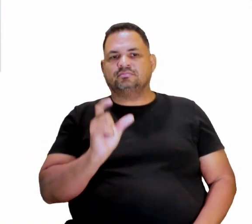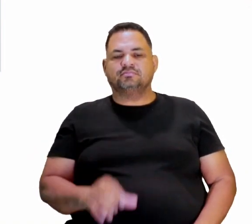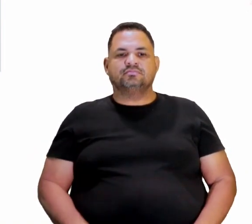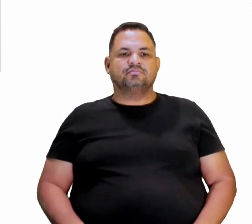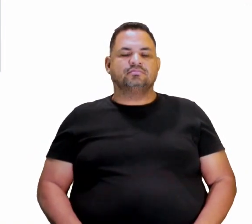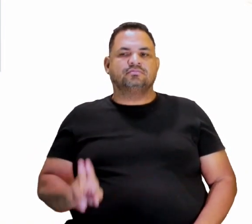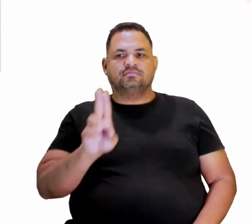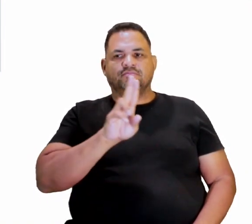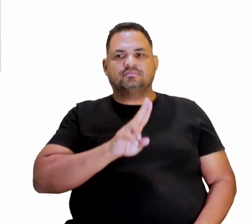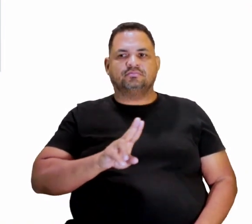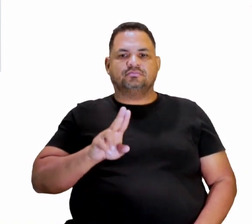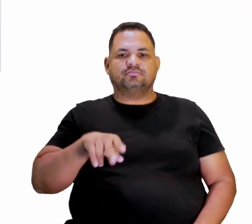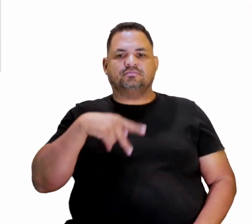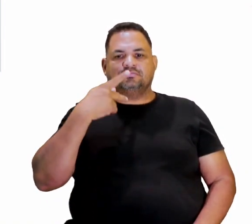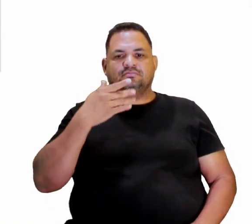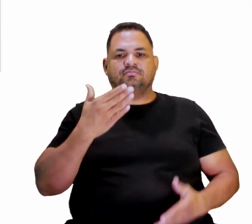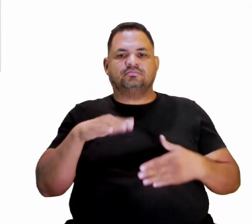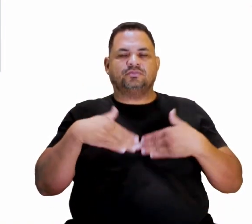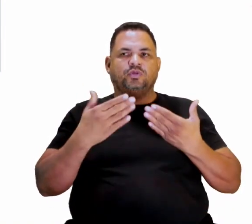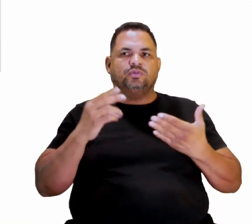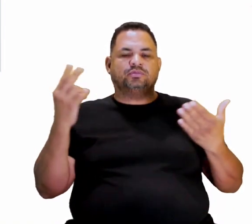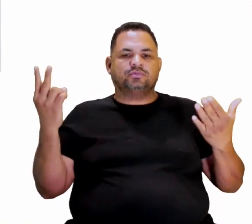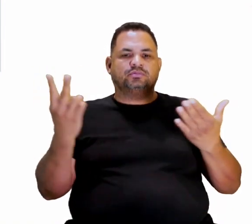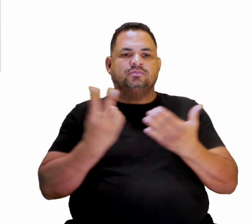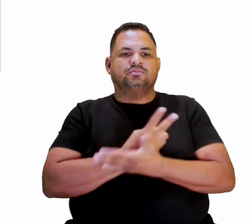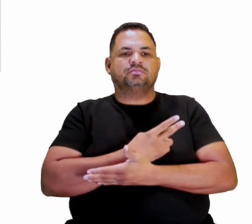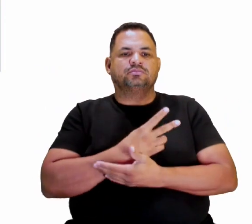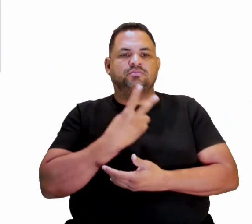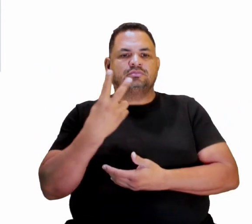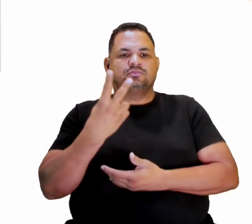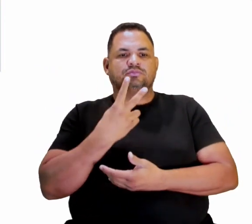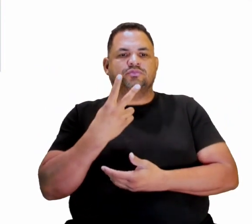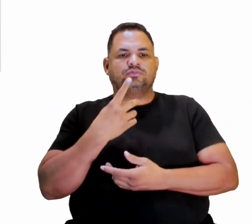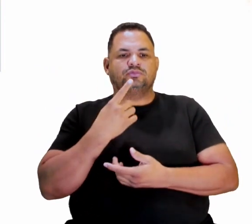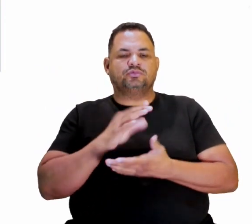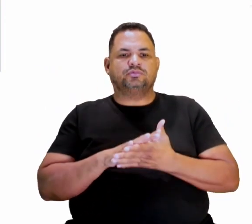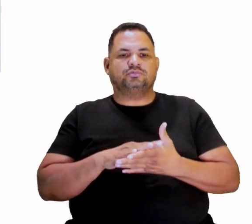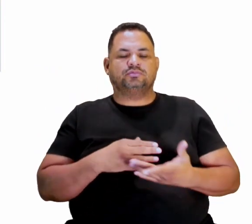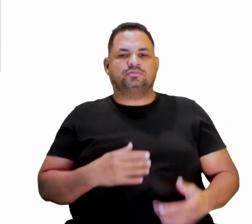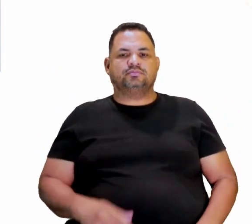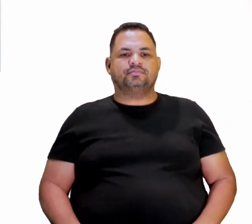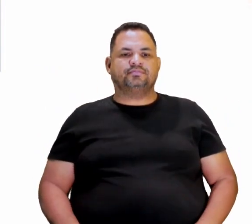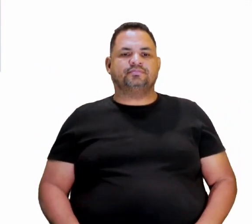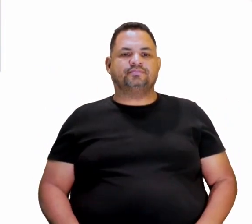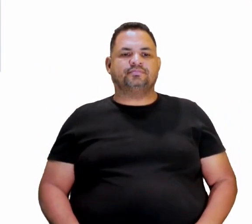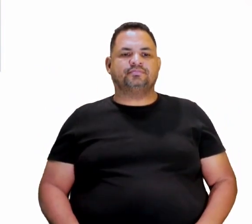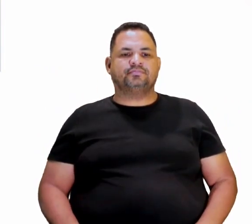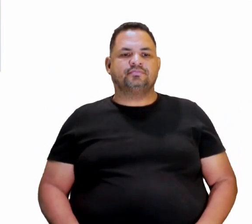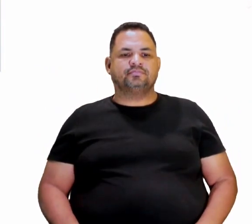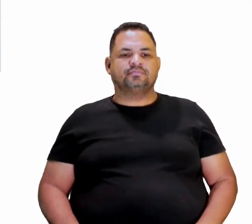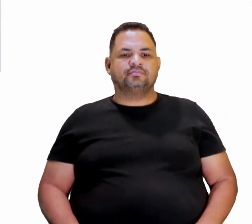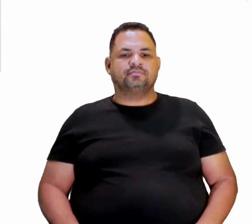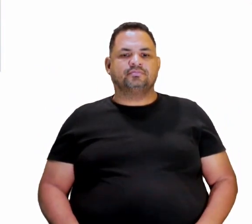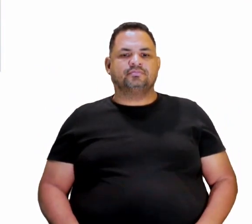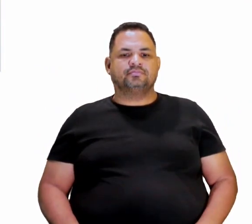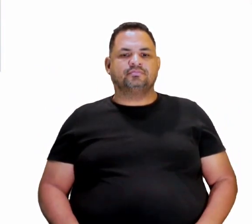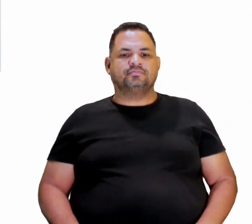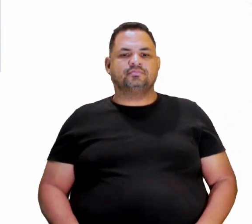que a gente usa para falar quando uma coisa acontece 2 vezes. Então, a palavra é essa,